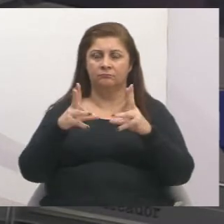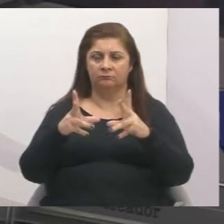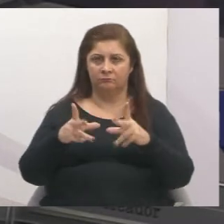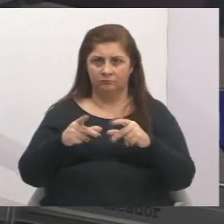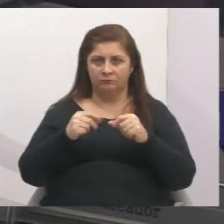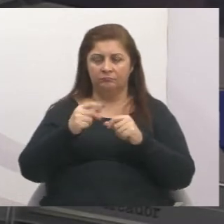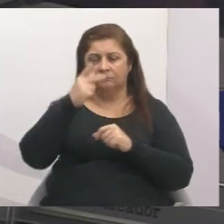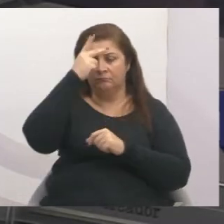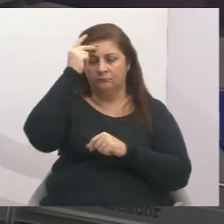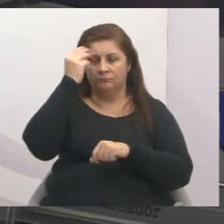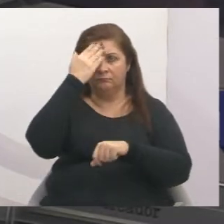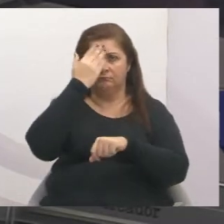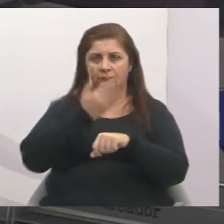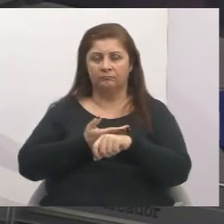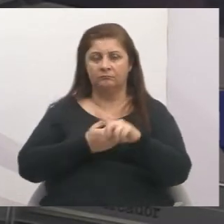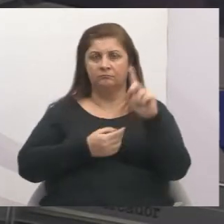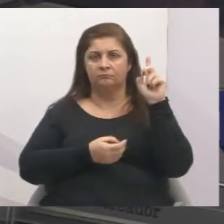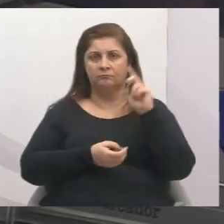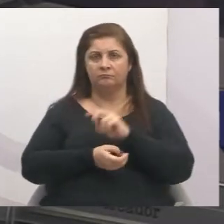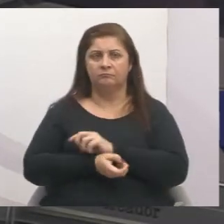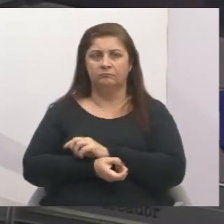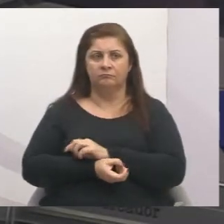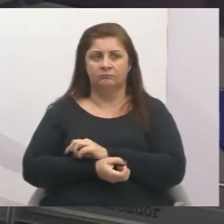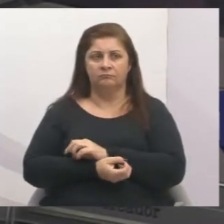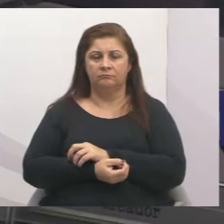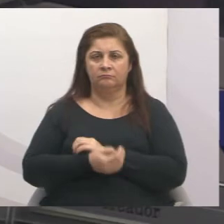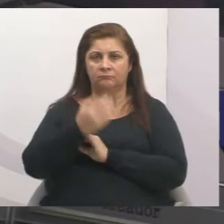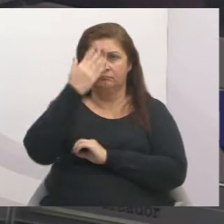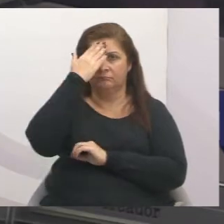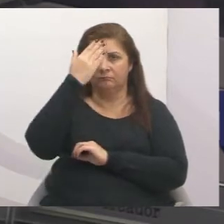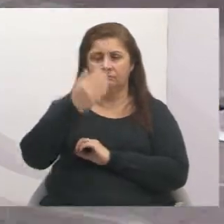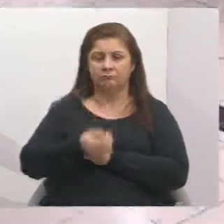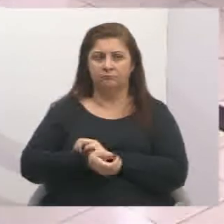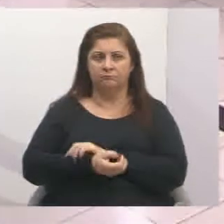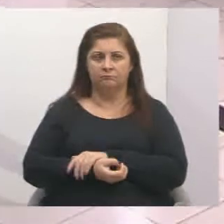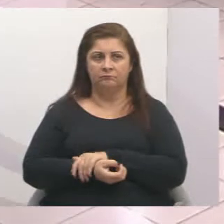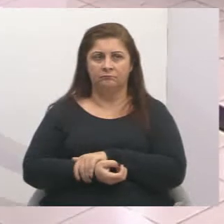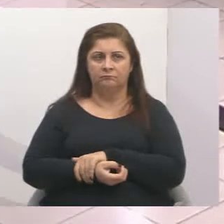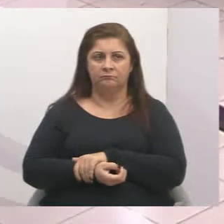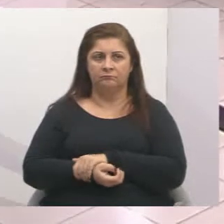que depositaram esse voto de confiança em nós. Muito obrigado.